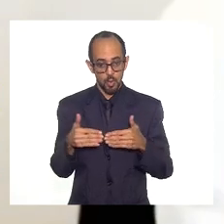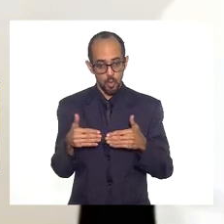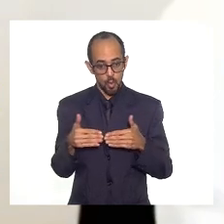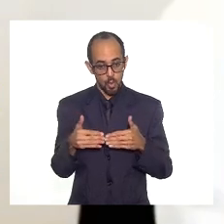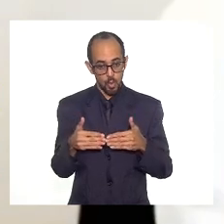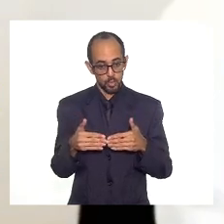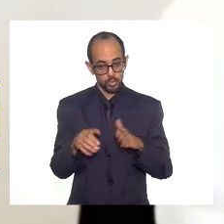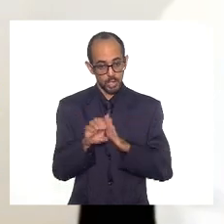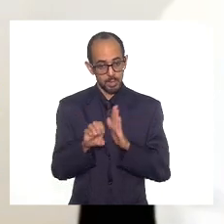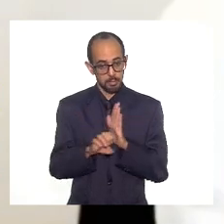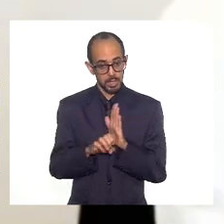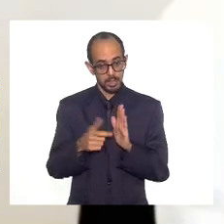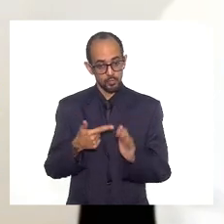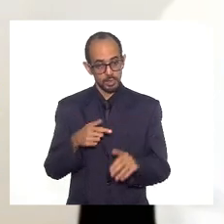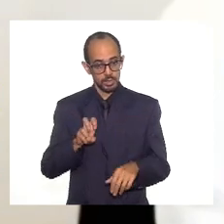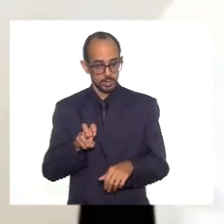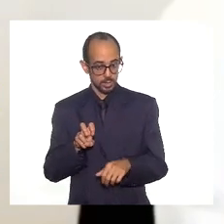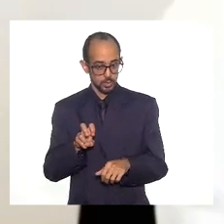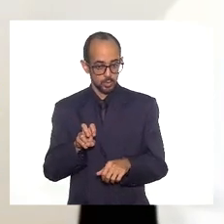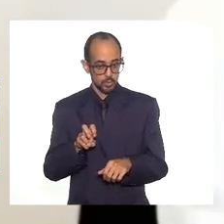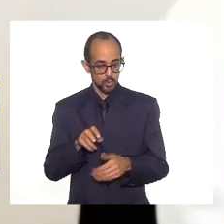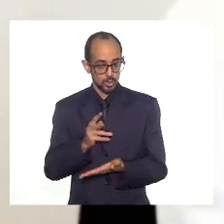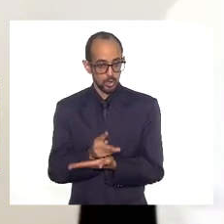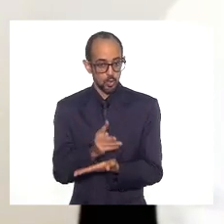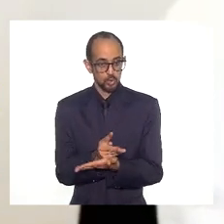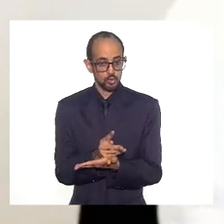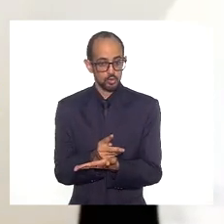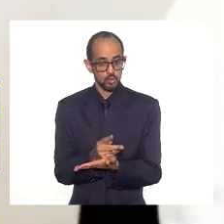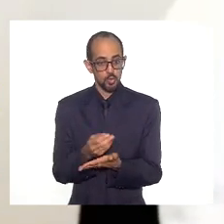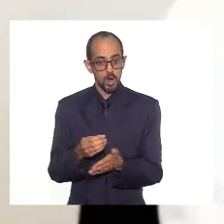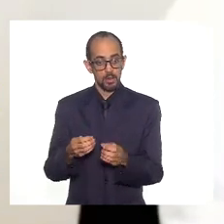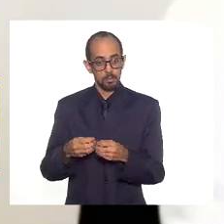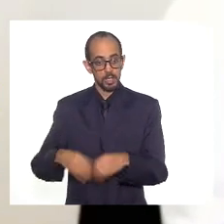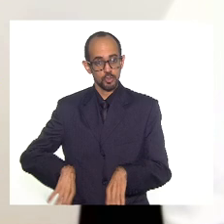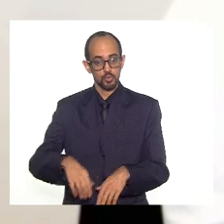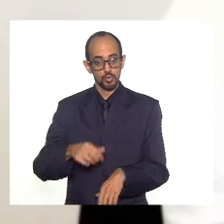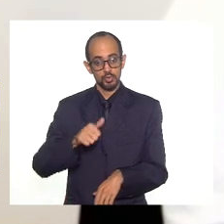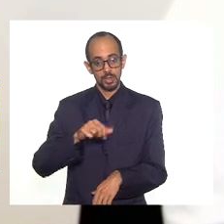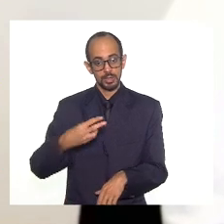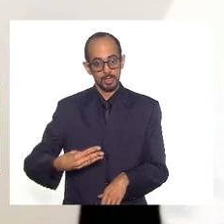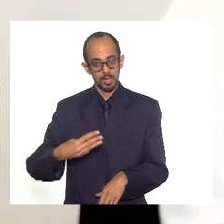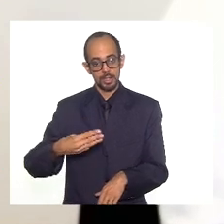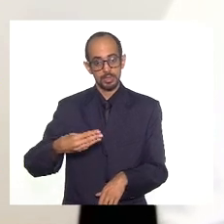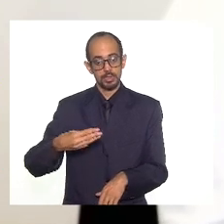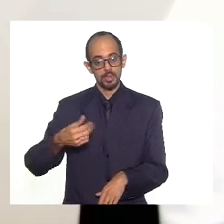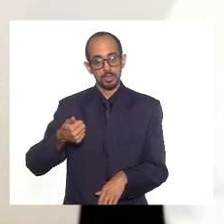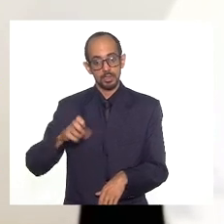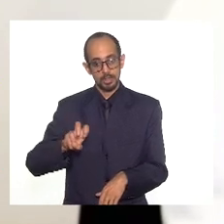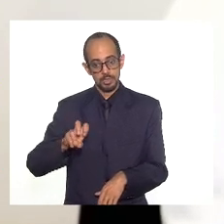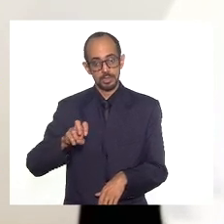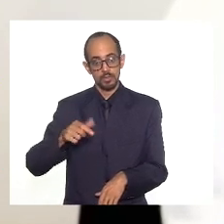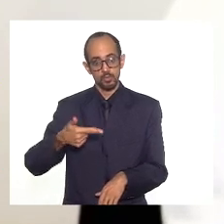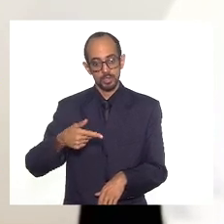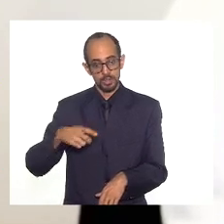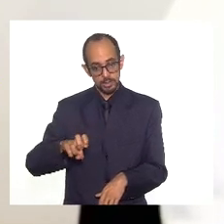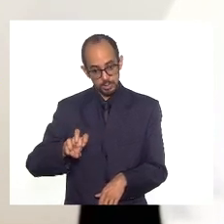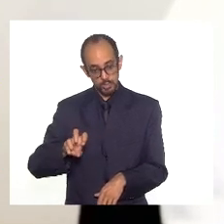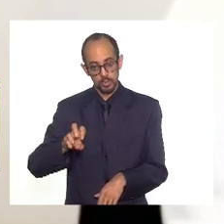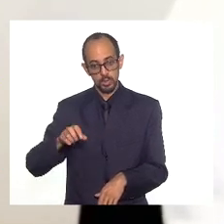emenda 25, que prejudica e mantém prejudicadas as demais emendas, 13, 15, 25, 46. Ok,